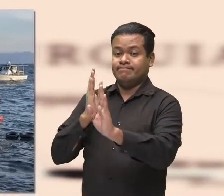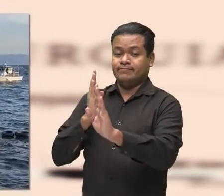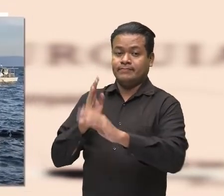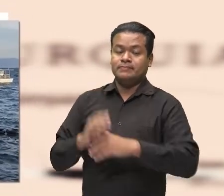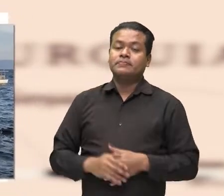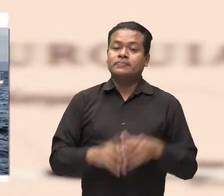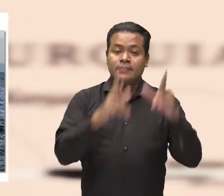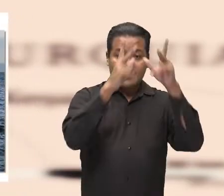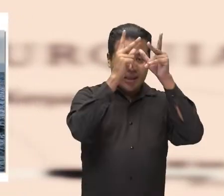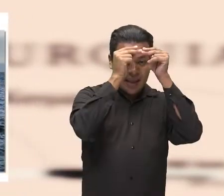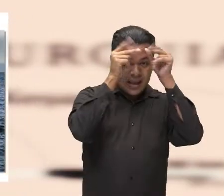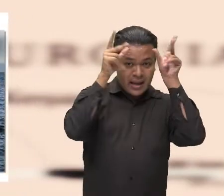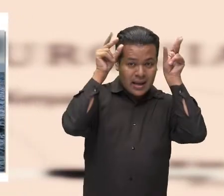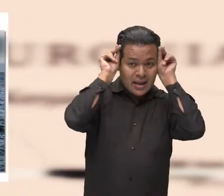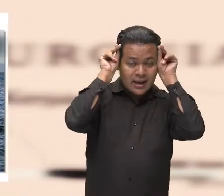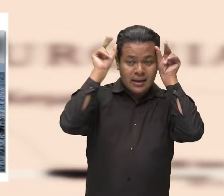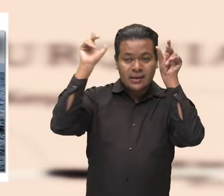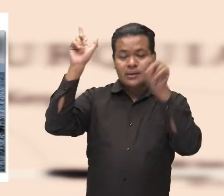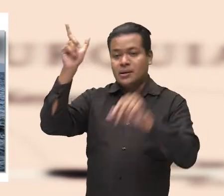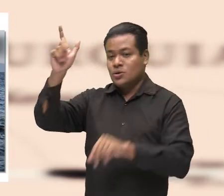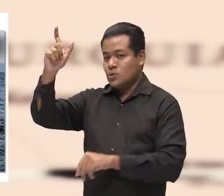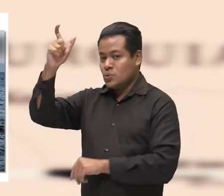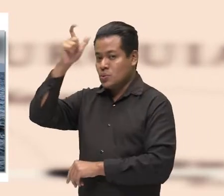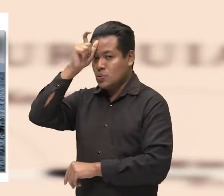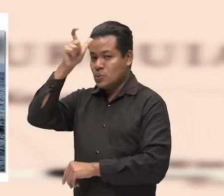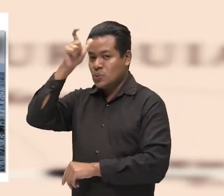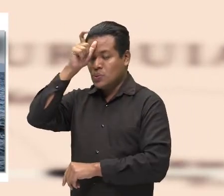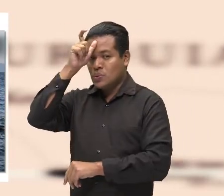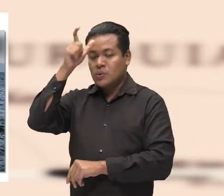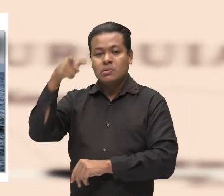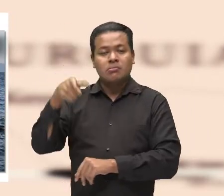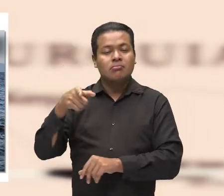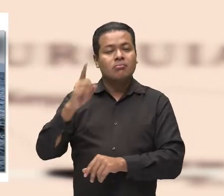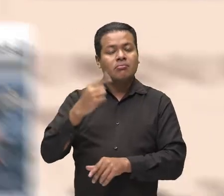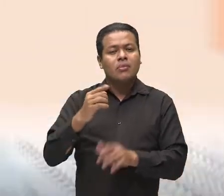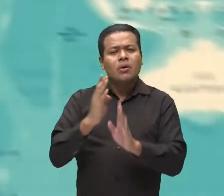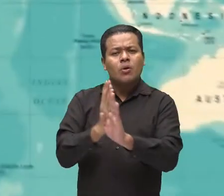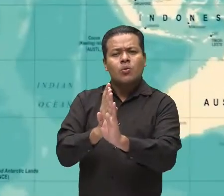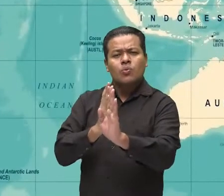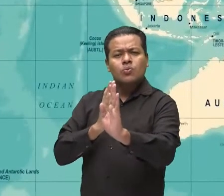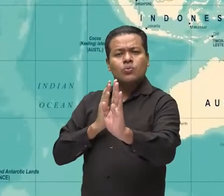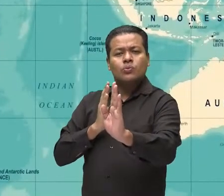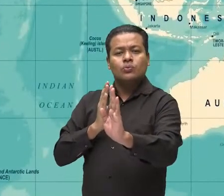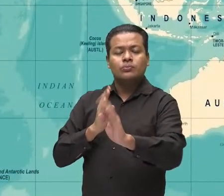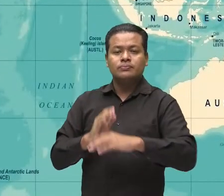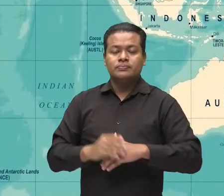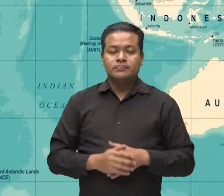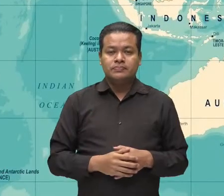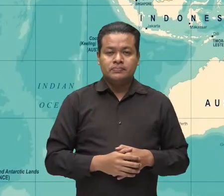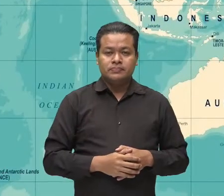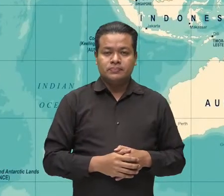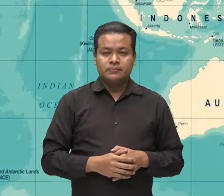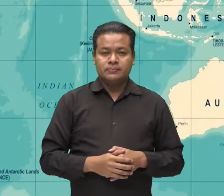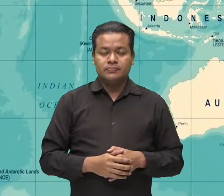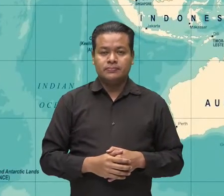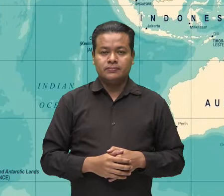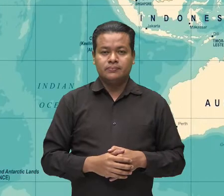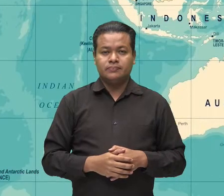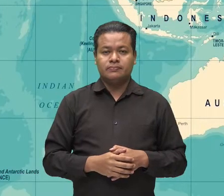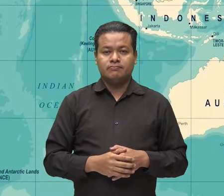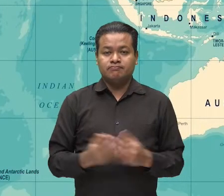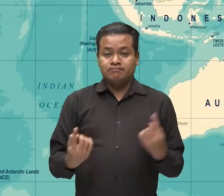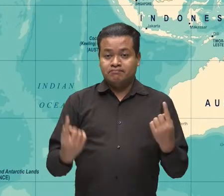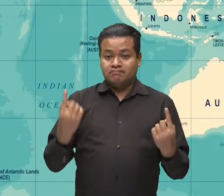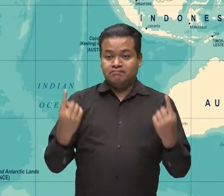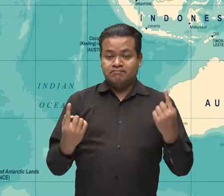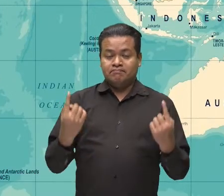Grécia e a Turquia. A gente vai falar sobre a área ali, o muro que fica ali na área do rio Evros, né? Lá entre a Grécia